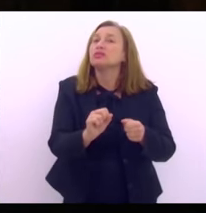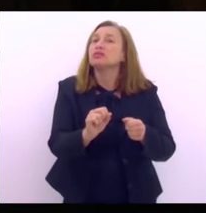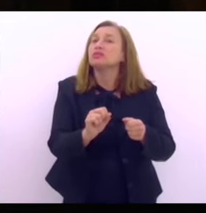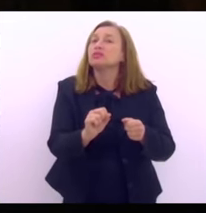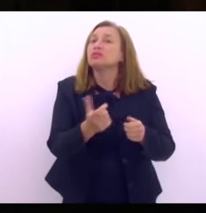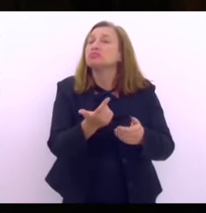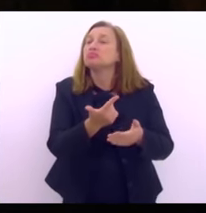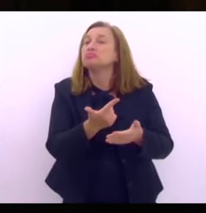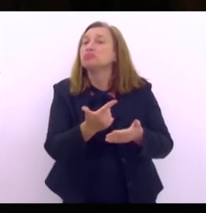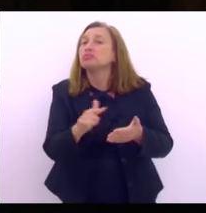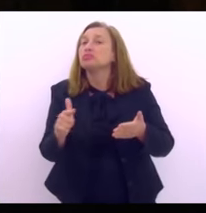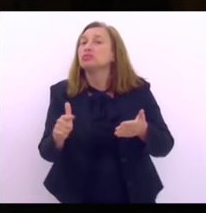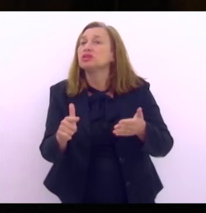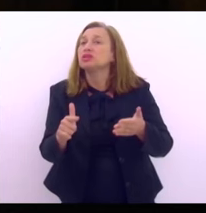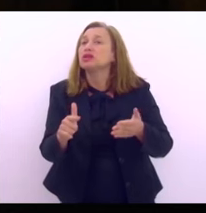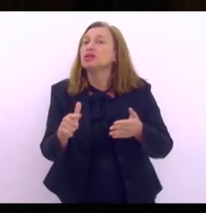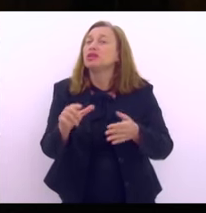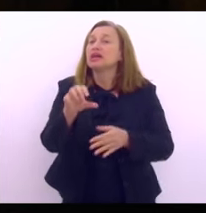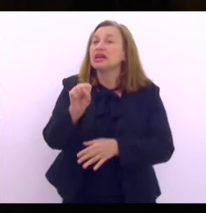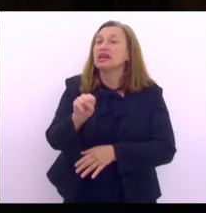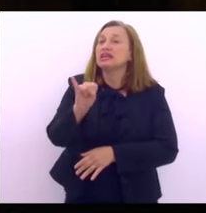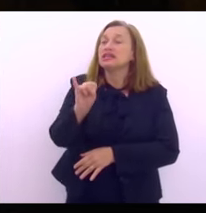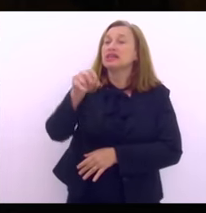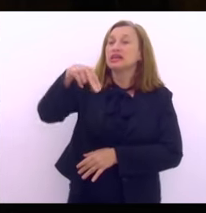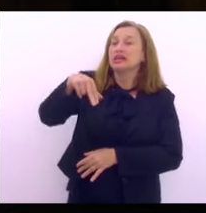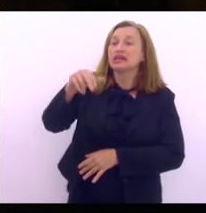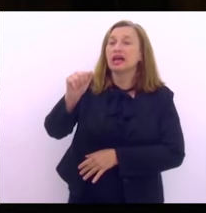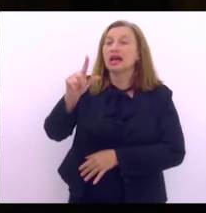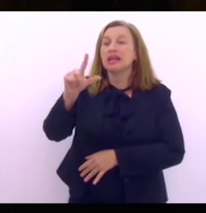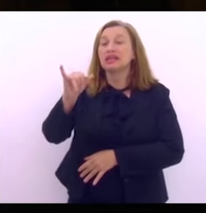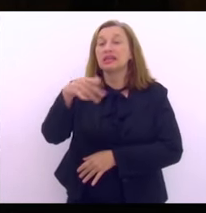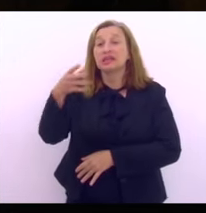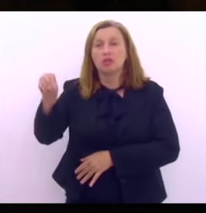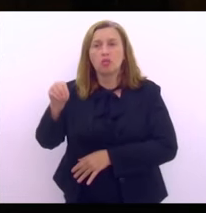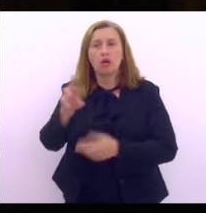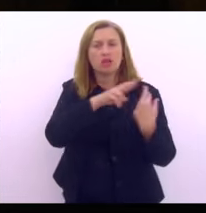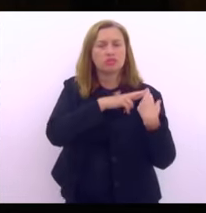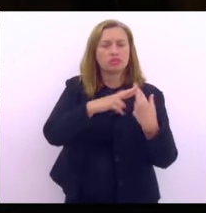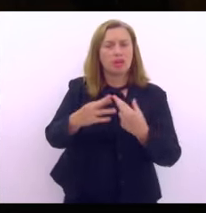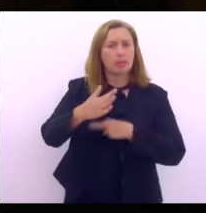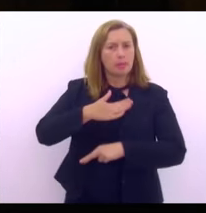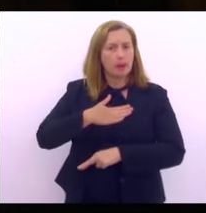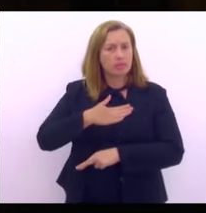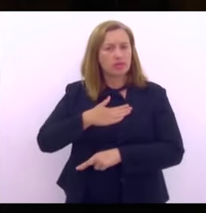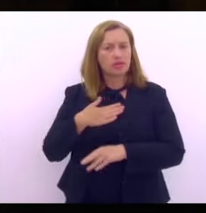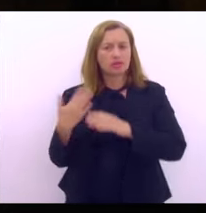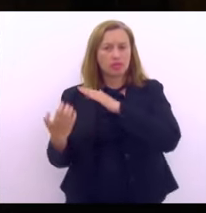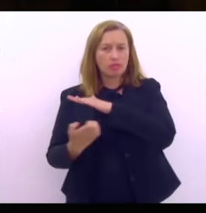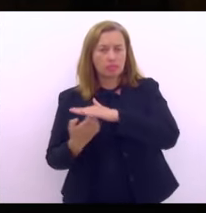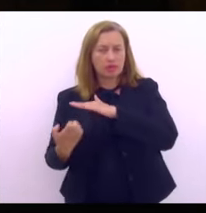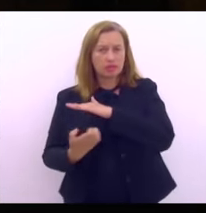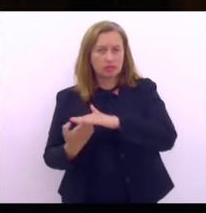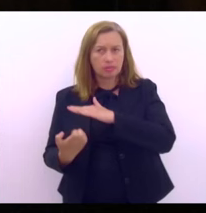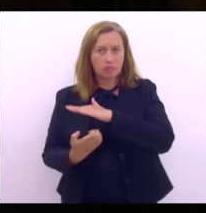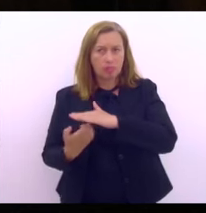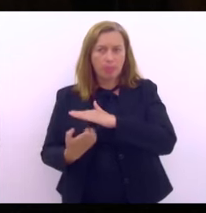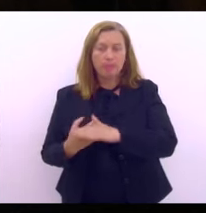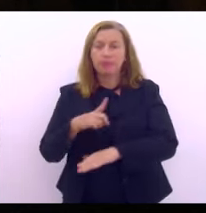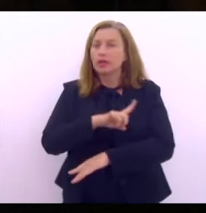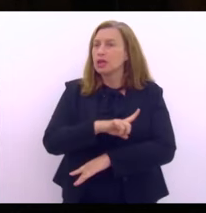a sinalização? A responsabilidade, para mim, é da empresa que